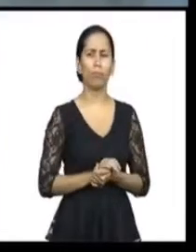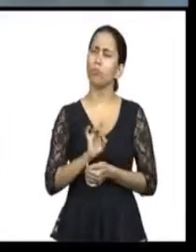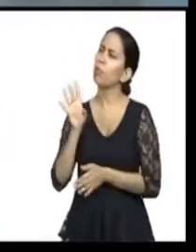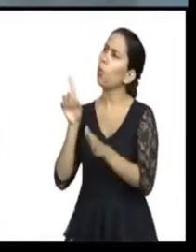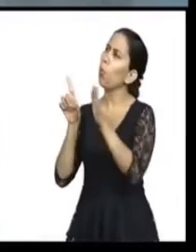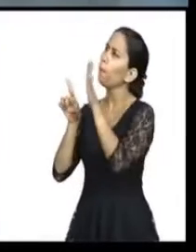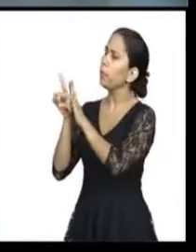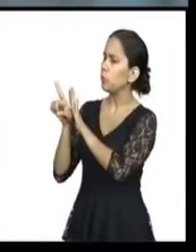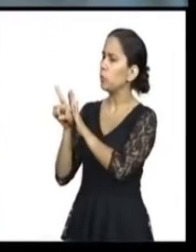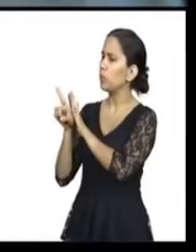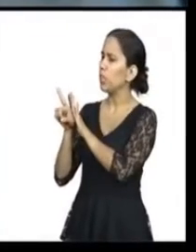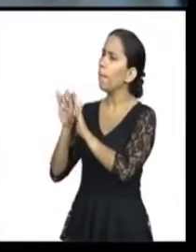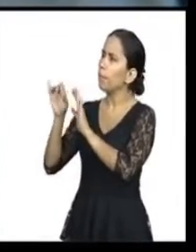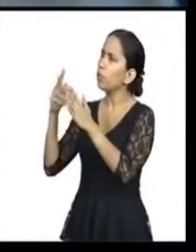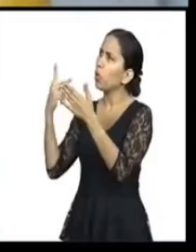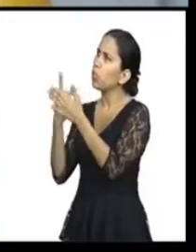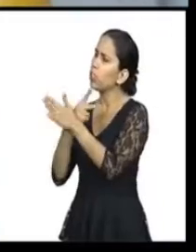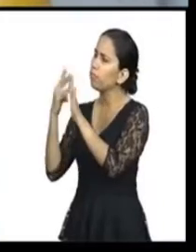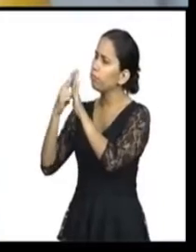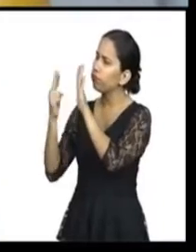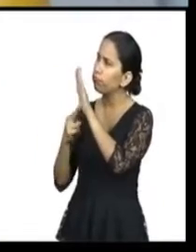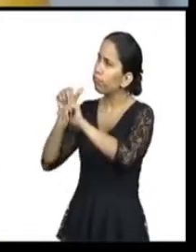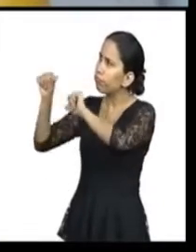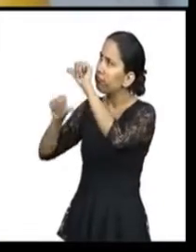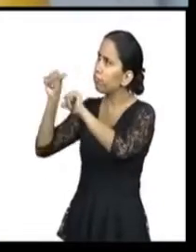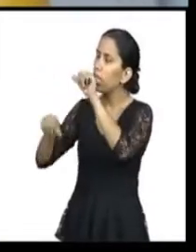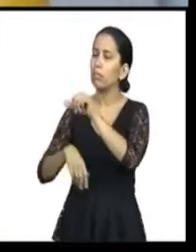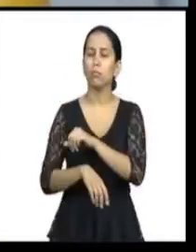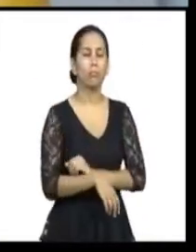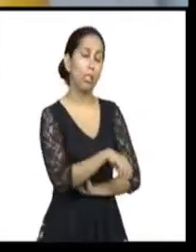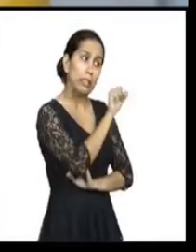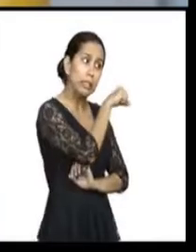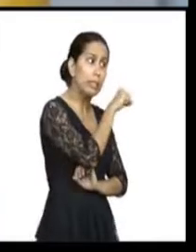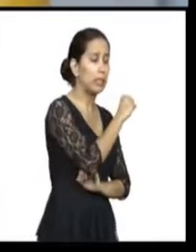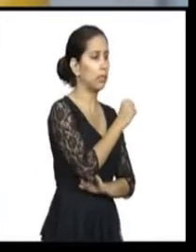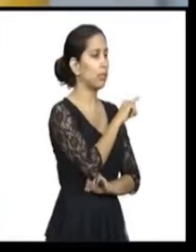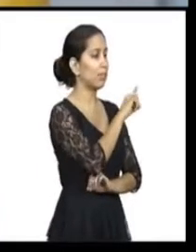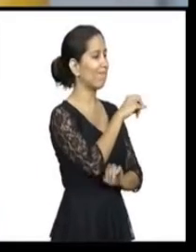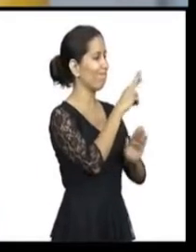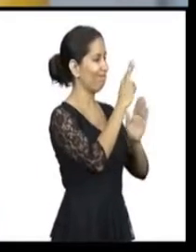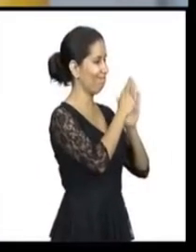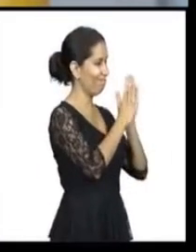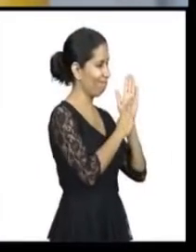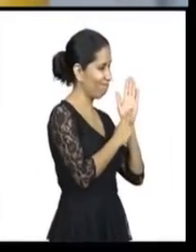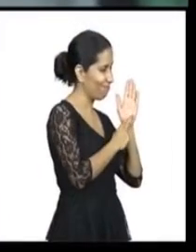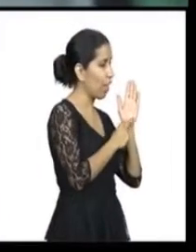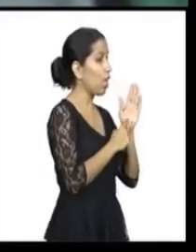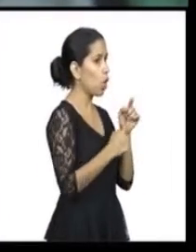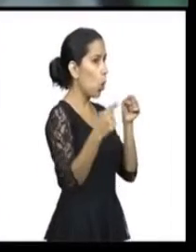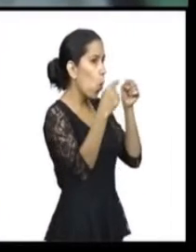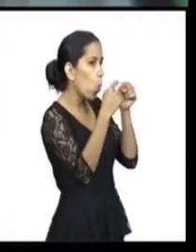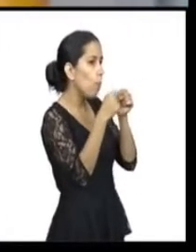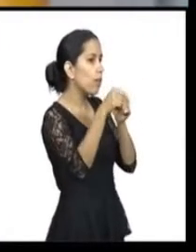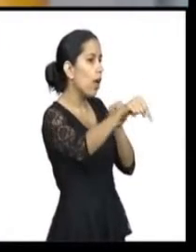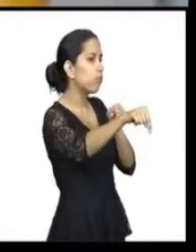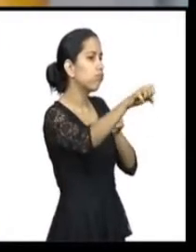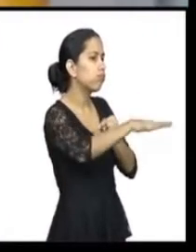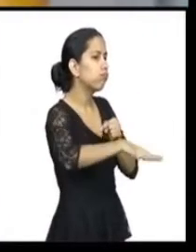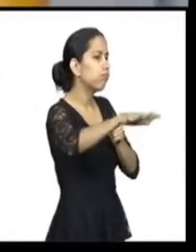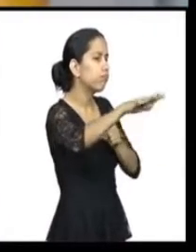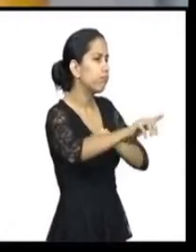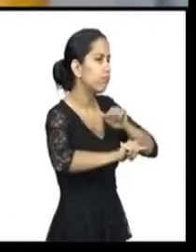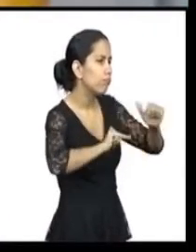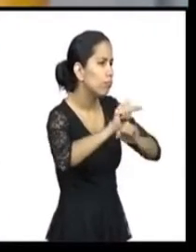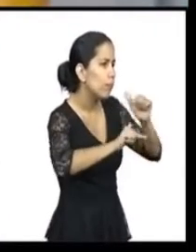dos procedimentos serem alterados? Os procedimentos também eles acompanham o dinamismo da mina. Há uma periodicidade